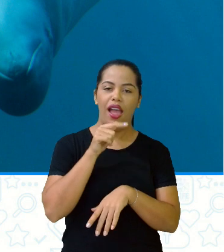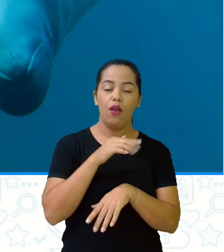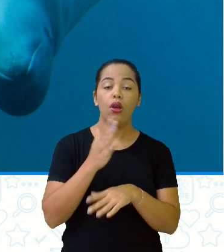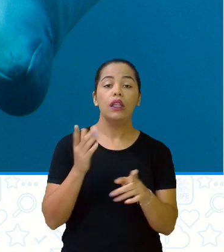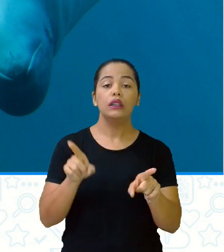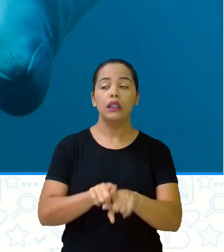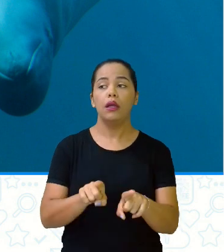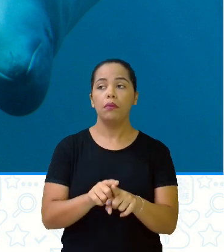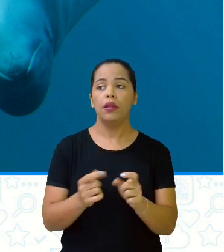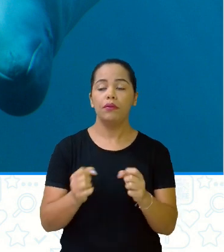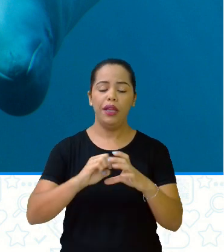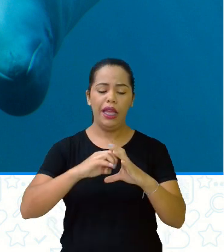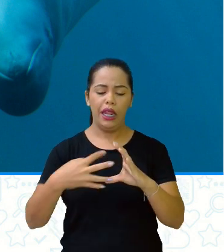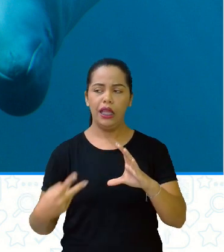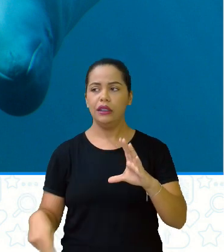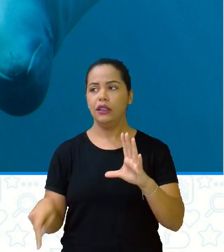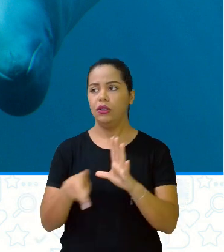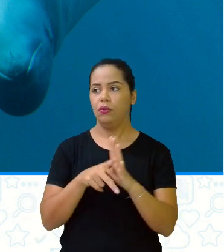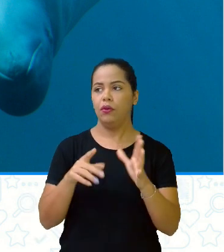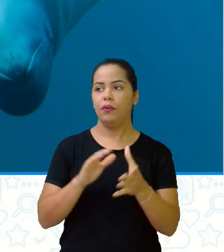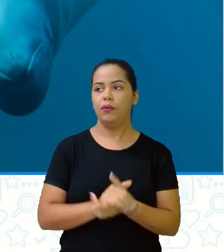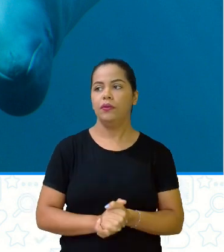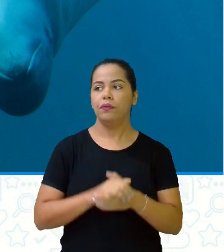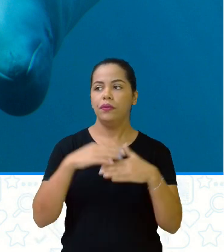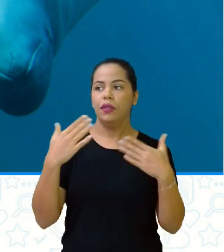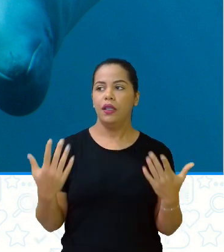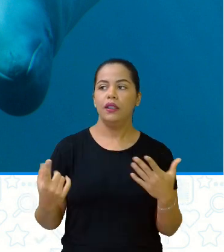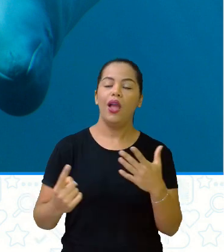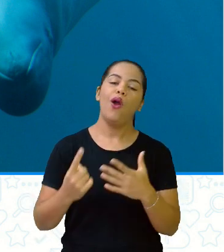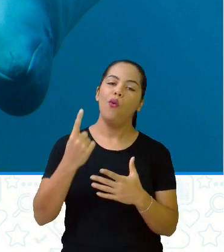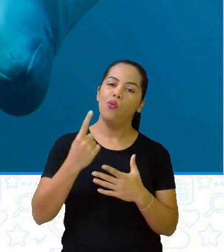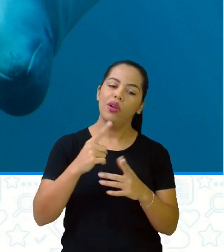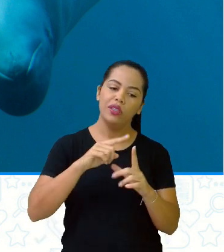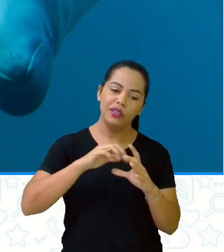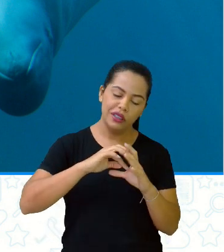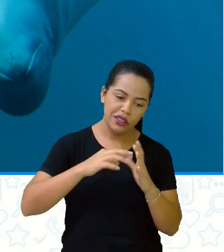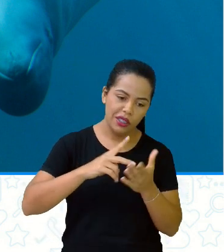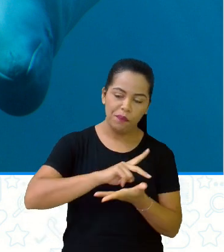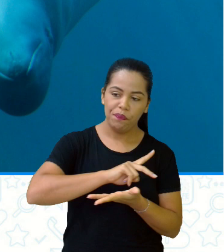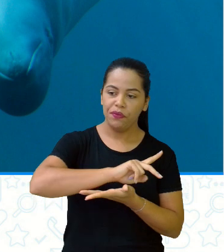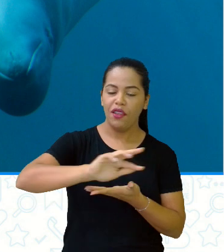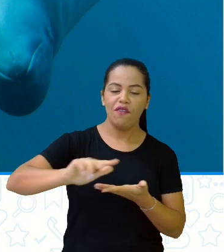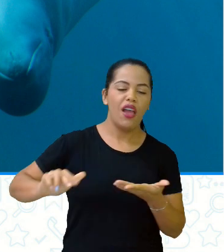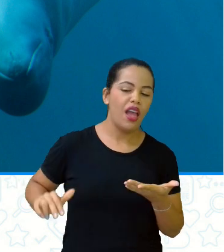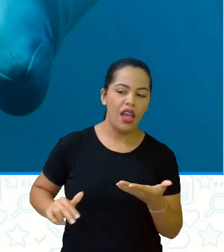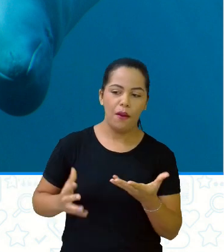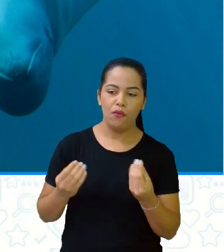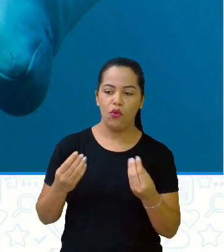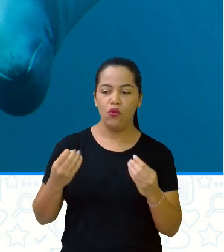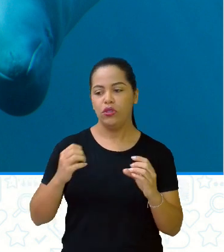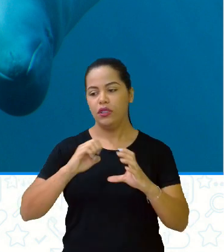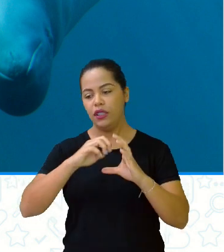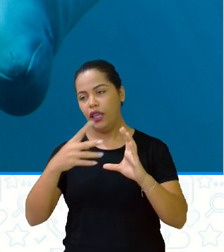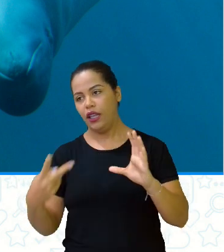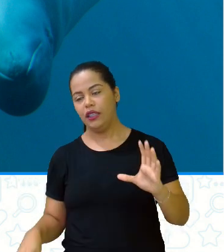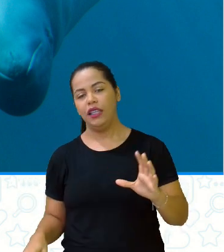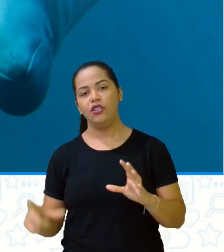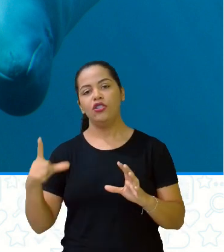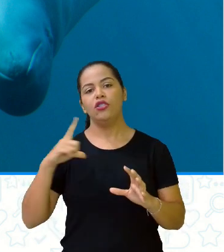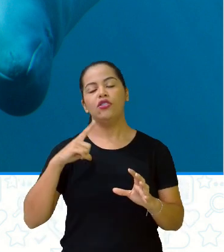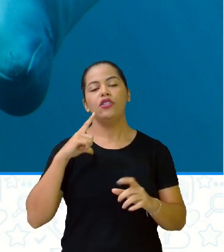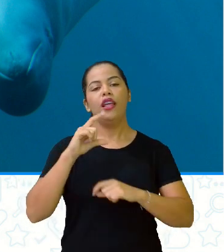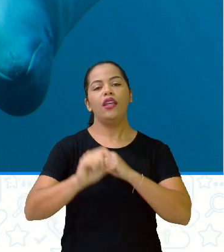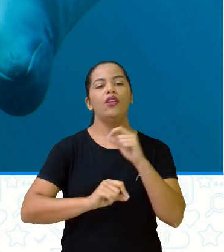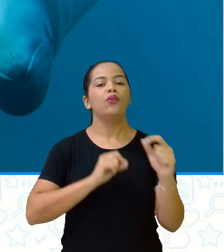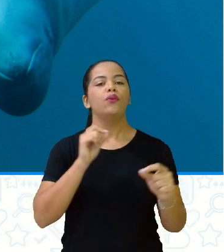Ó. Características. Uma das características. Possui uma coloração distinta de outros